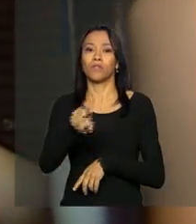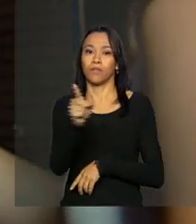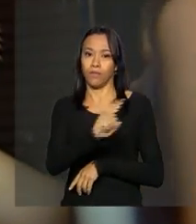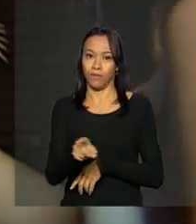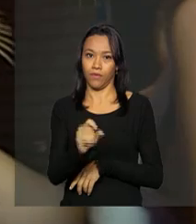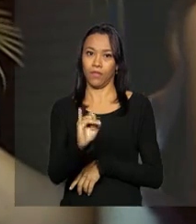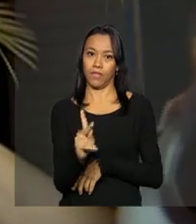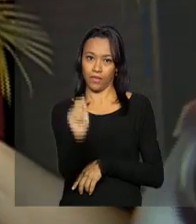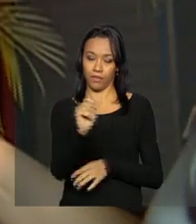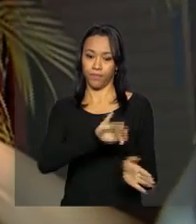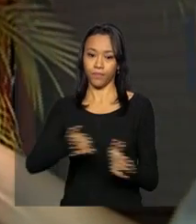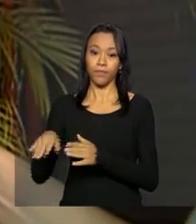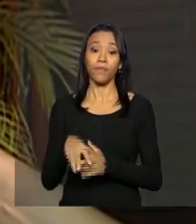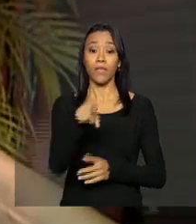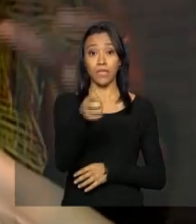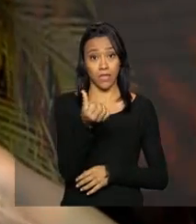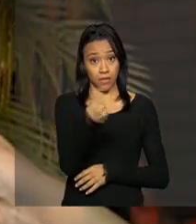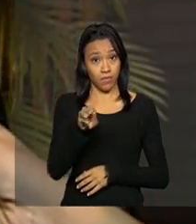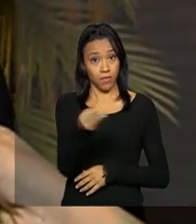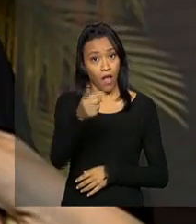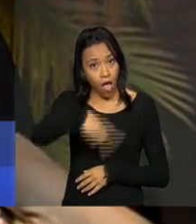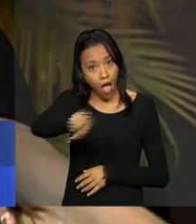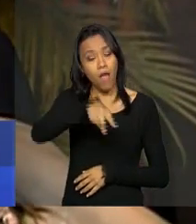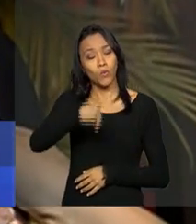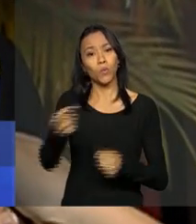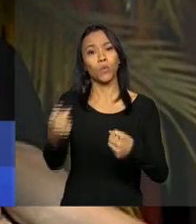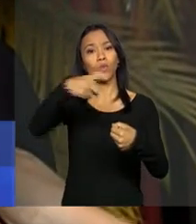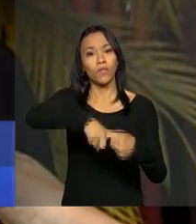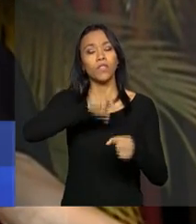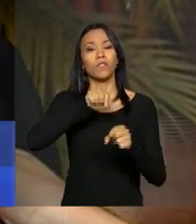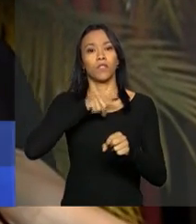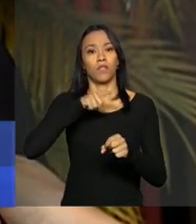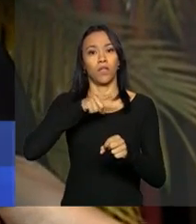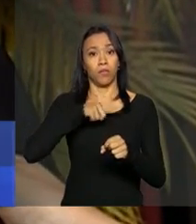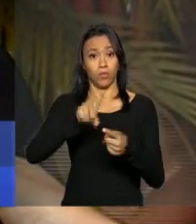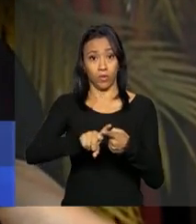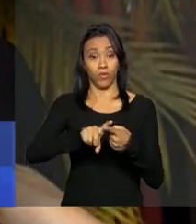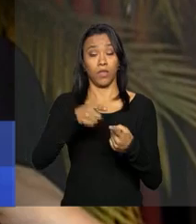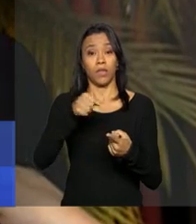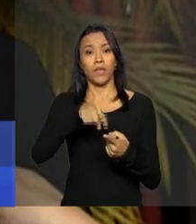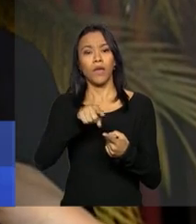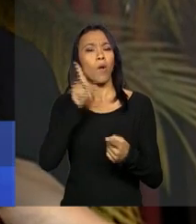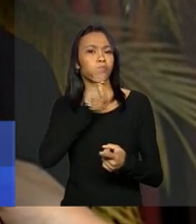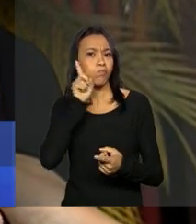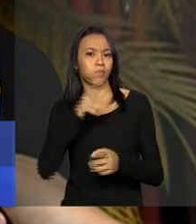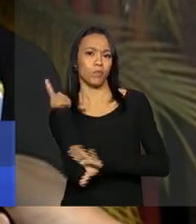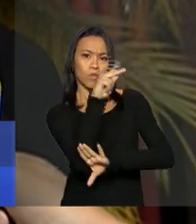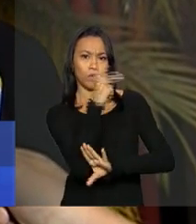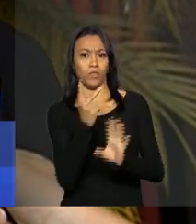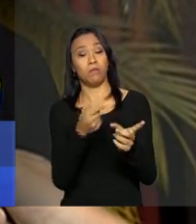desse recurso 6 milhões preparou uma um convênio de cooperação que nós temos com enaid que é a instituição americana mais